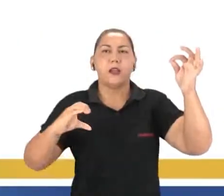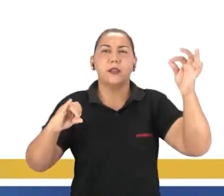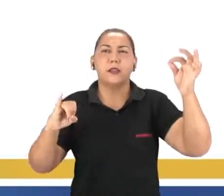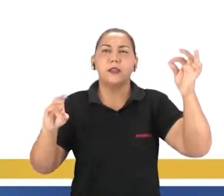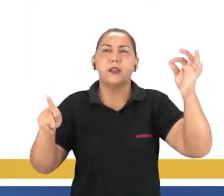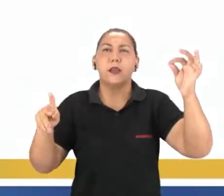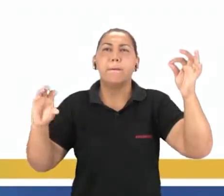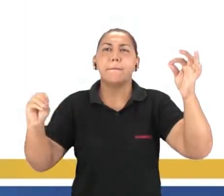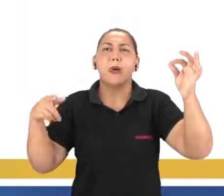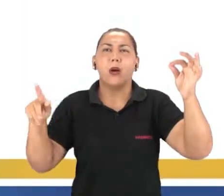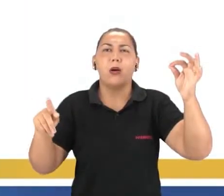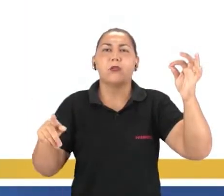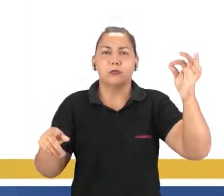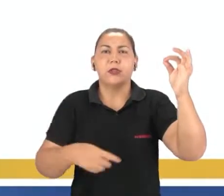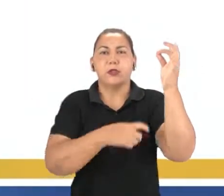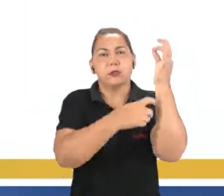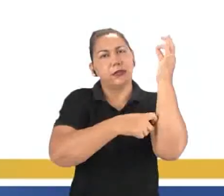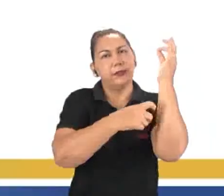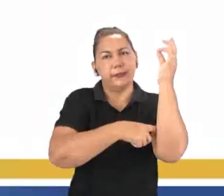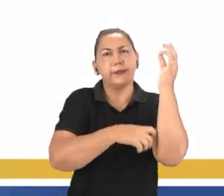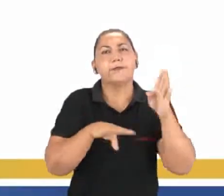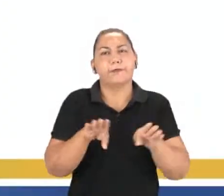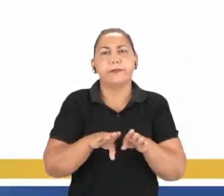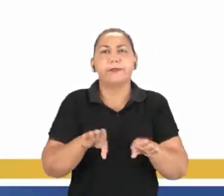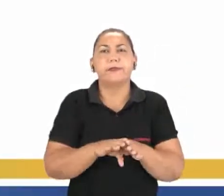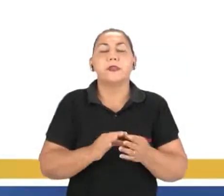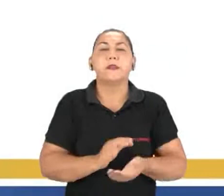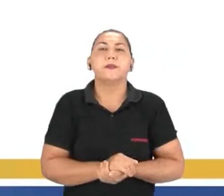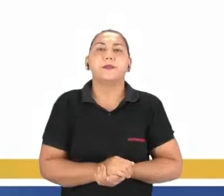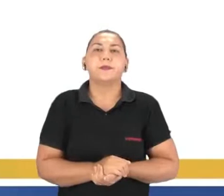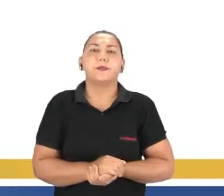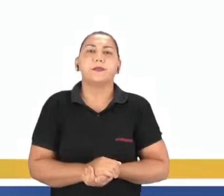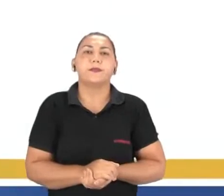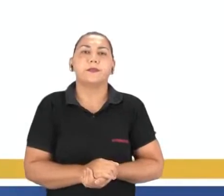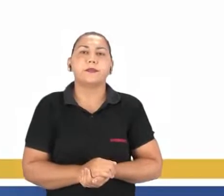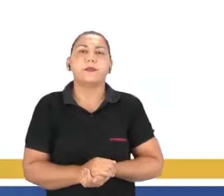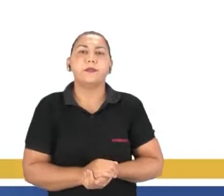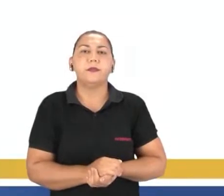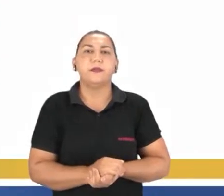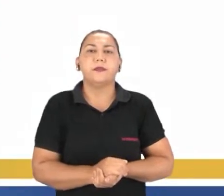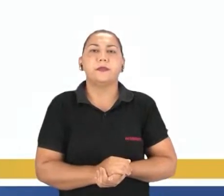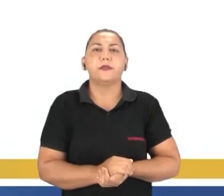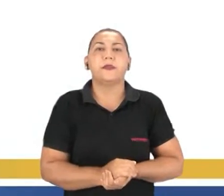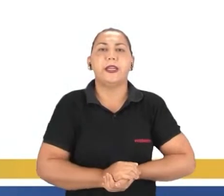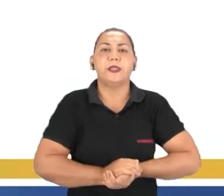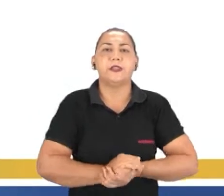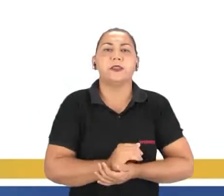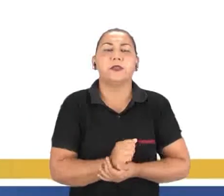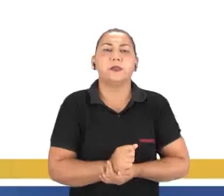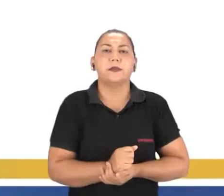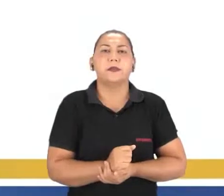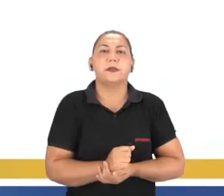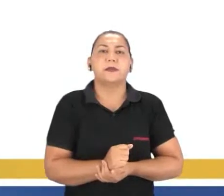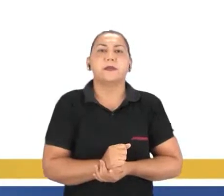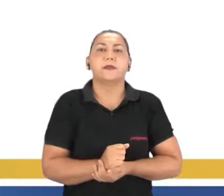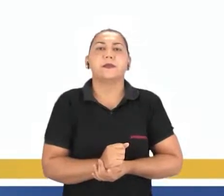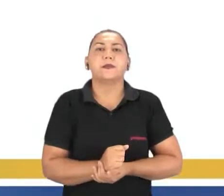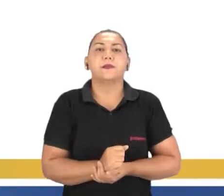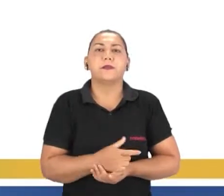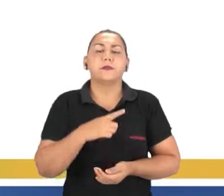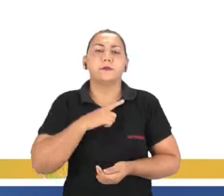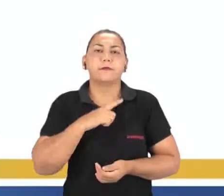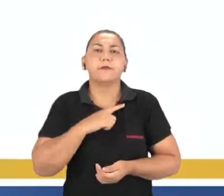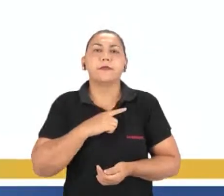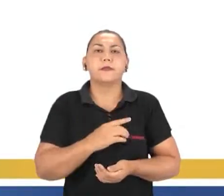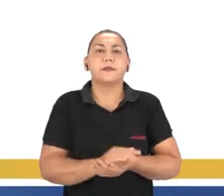A importância dos conhecimentos e técnicas, né? No caso aqui, a técnica indígena, né? Vamos ter aqui os conhecimentos e as técnicas utilizadas pelas